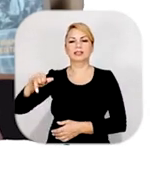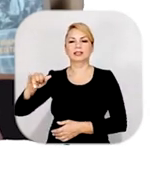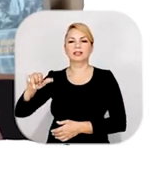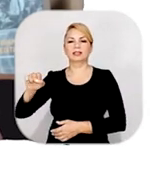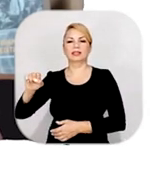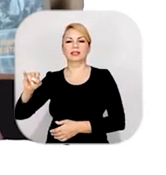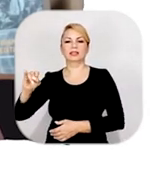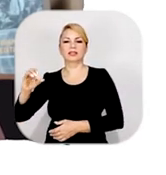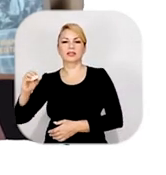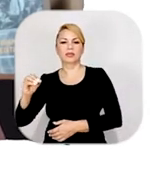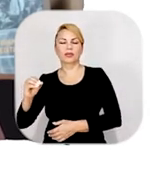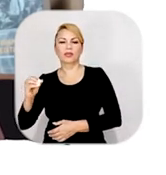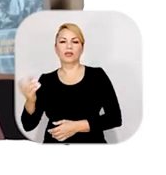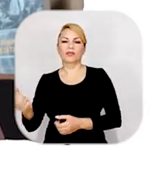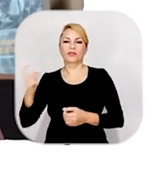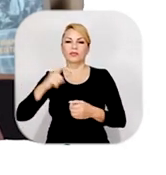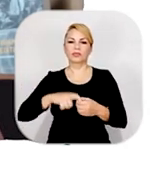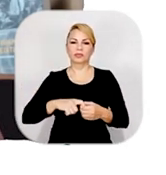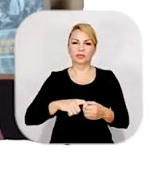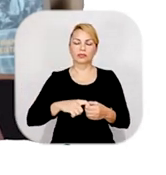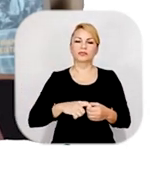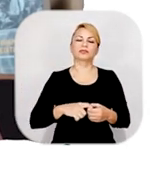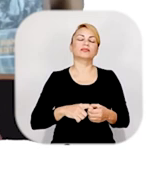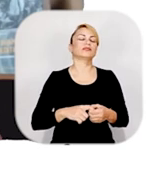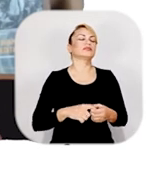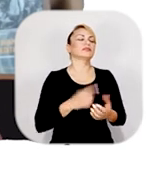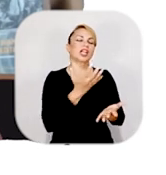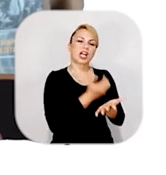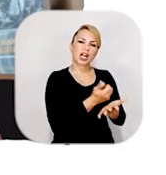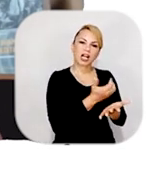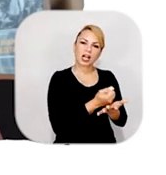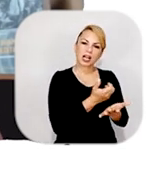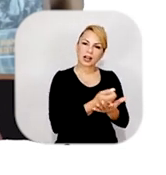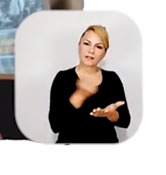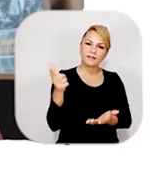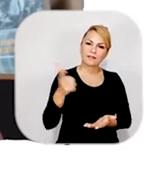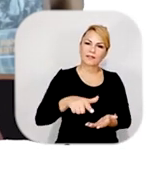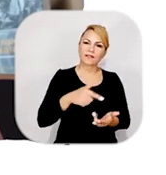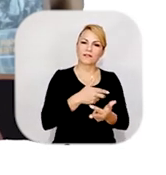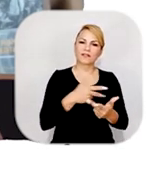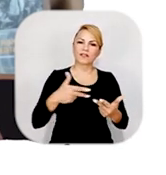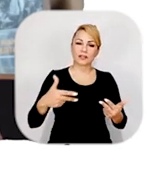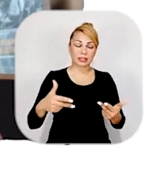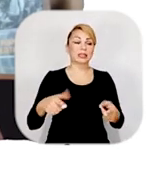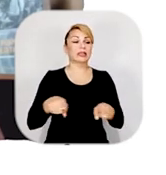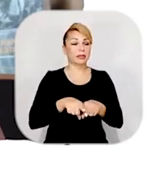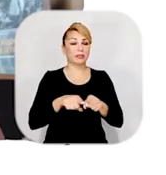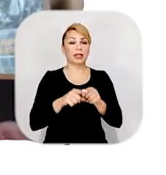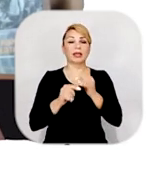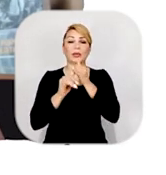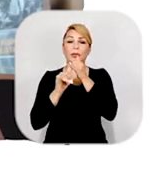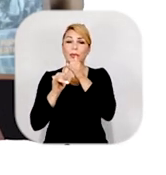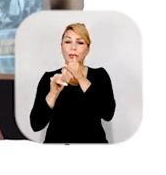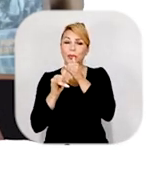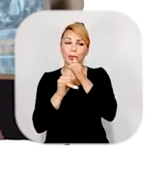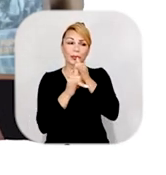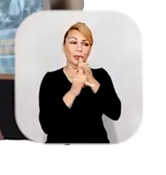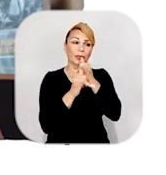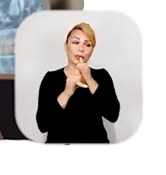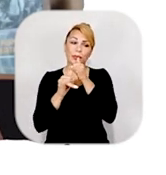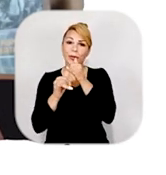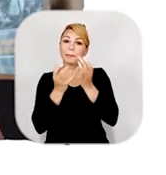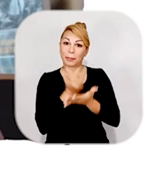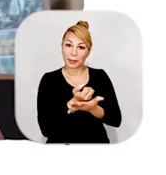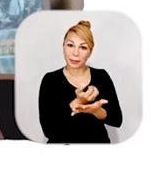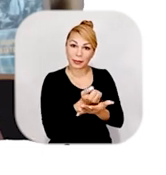voltou para casa, ele regravou várias, inclusive com flauta, né? Então, cada vez que a